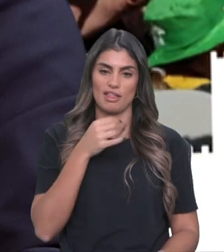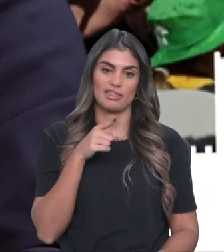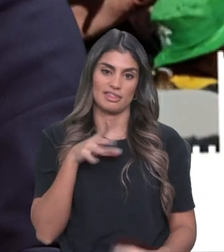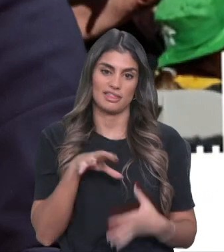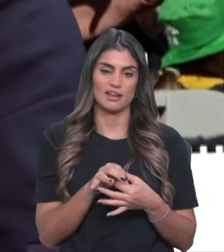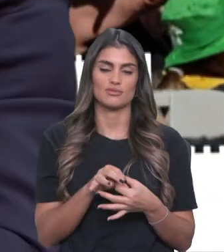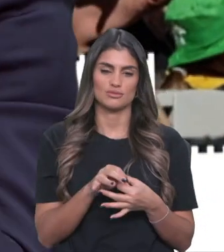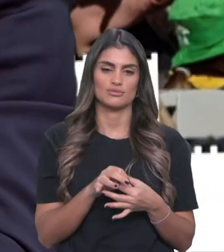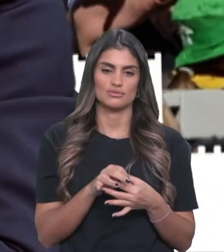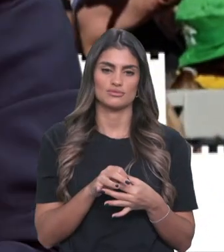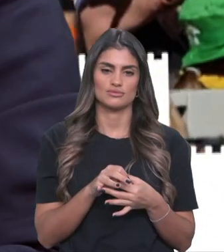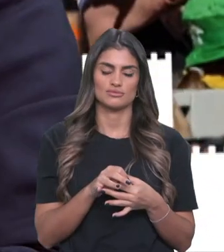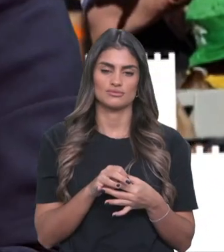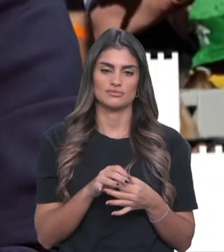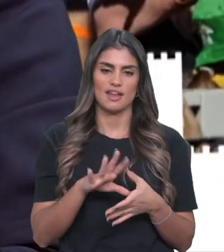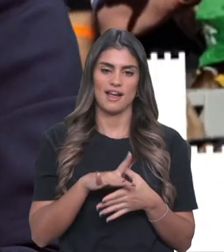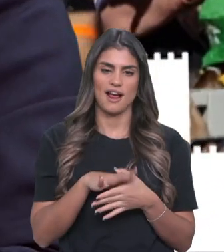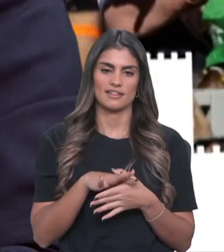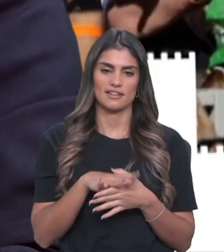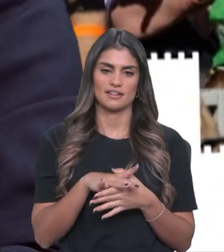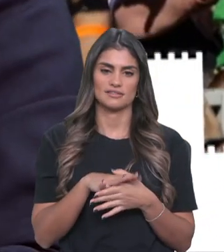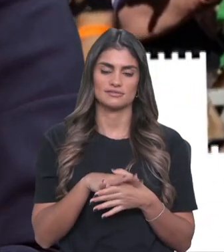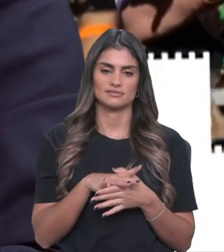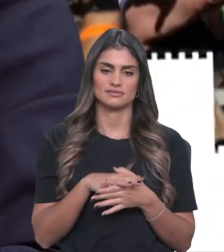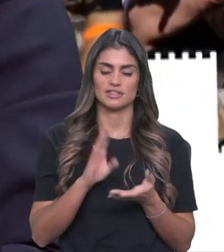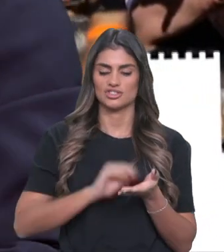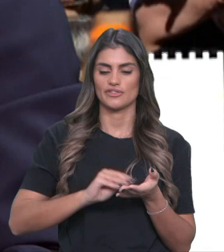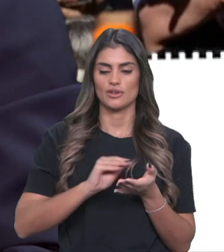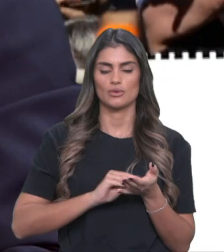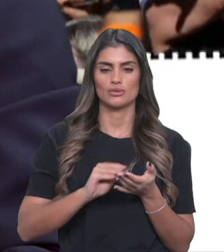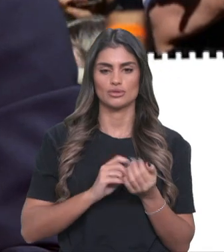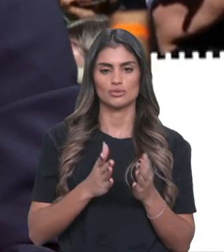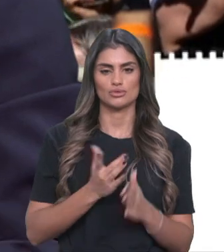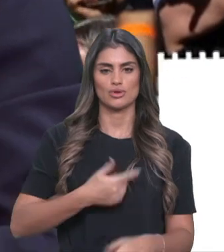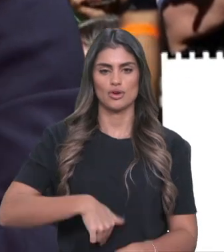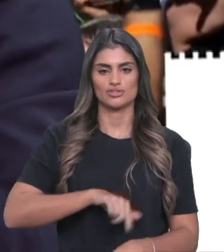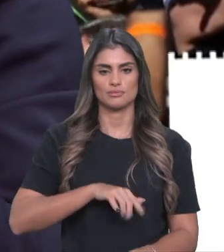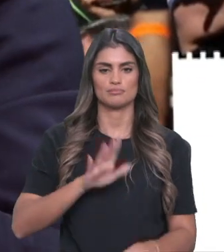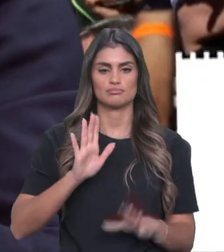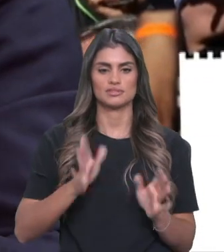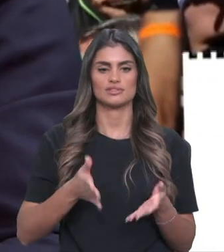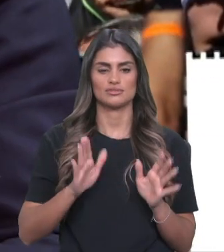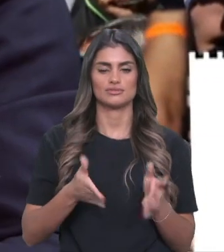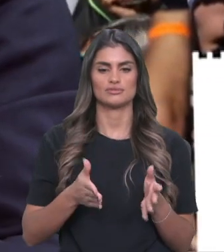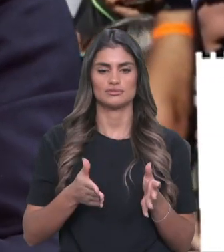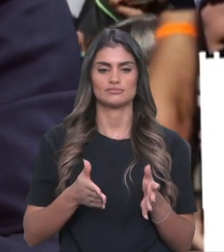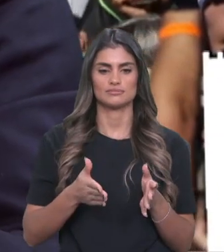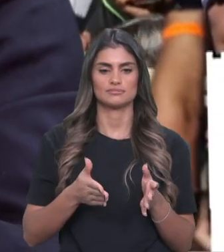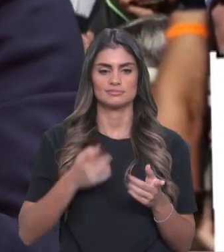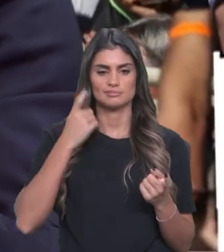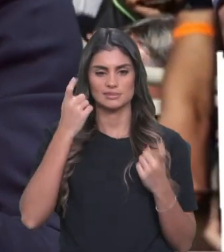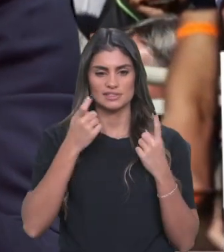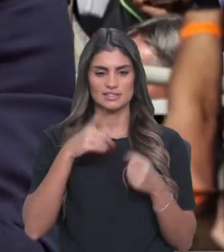litúrgica do povo de Deus, sobretudo na sua carta Desiderio Desideravi. E todos nós temos que estar ainda mais comprometidos com